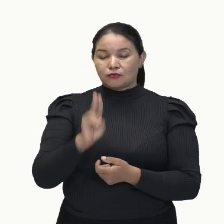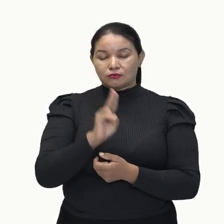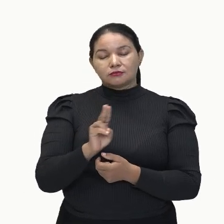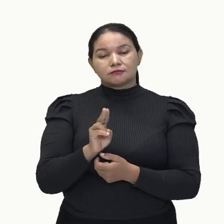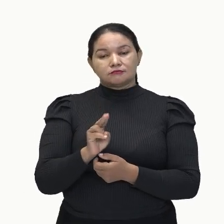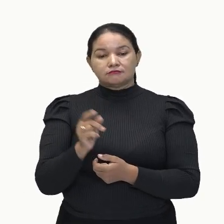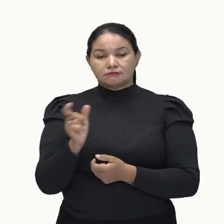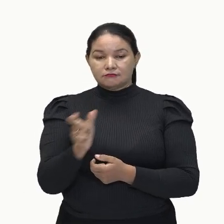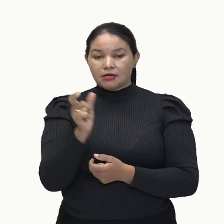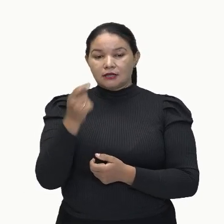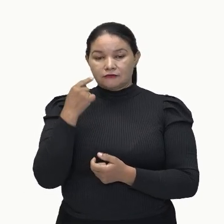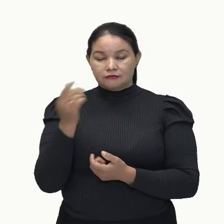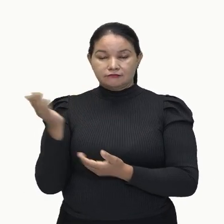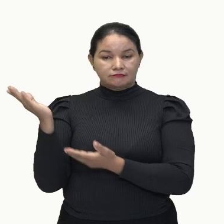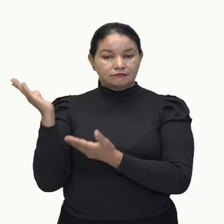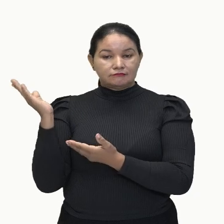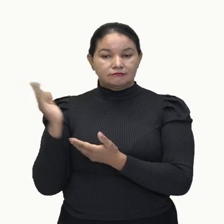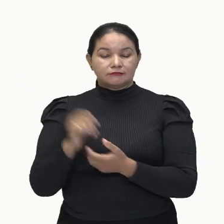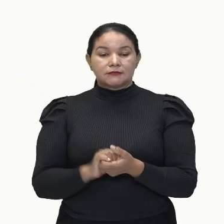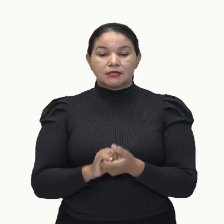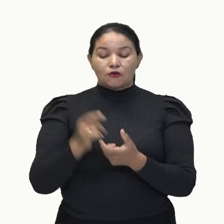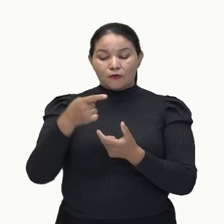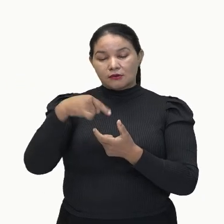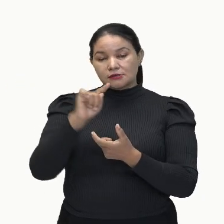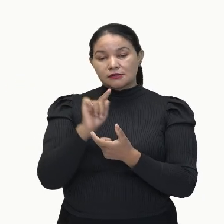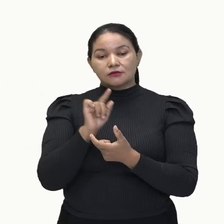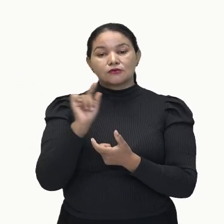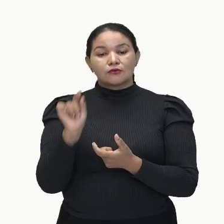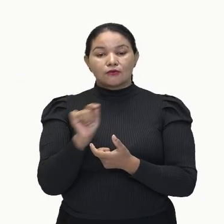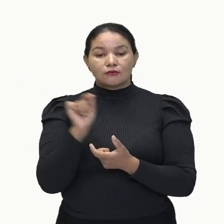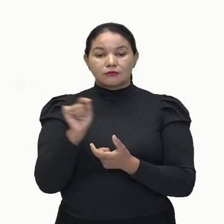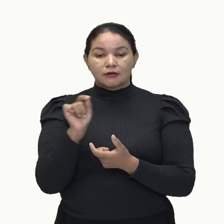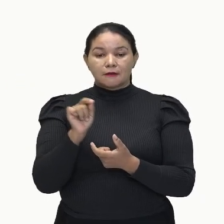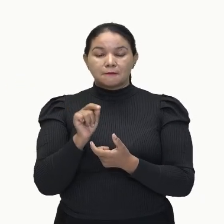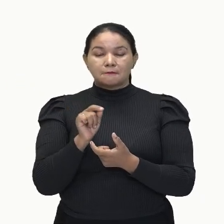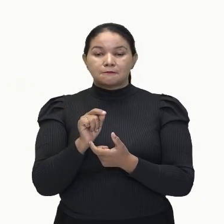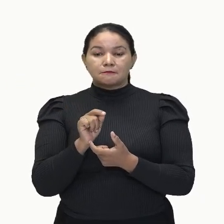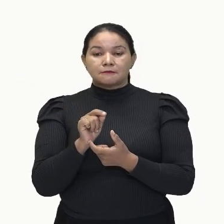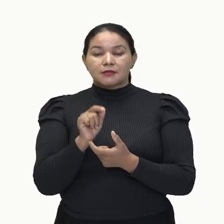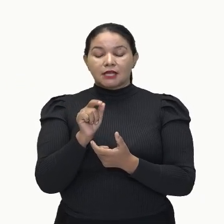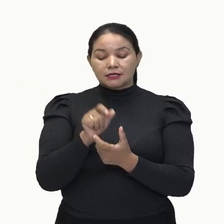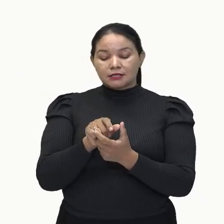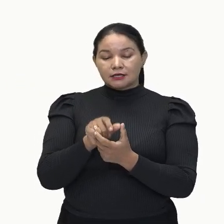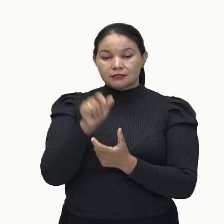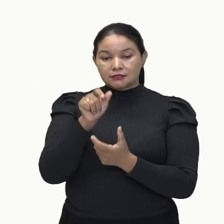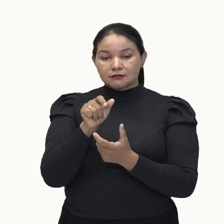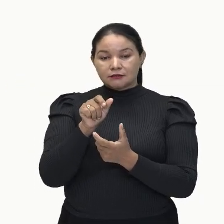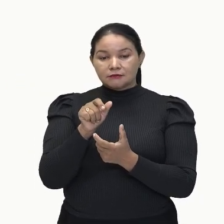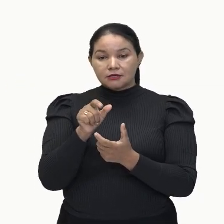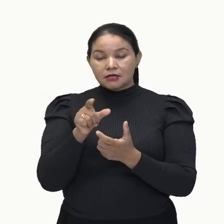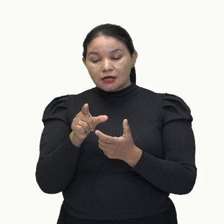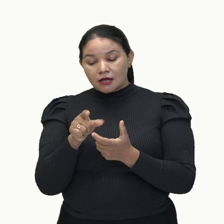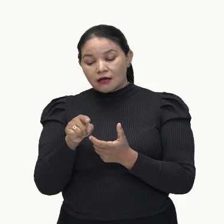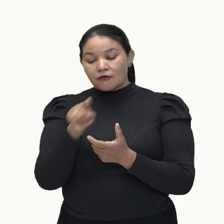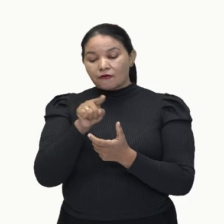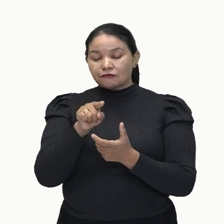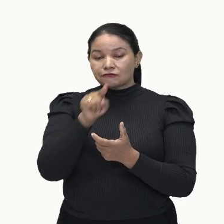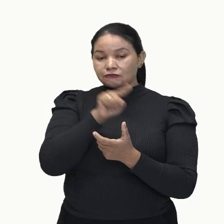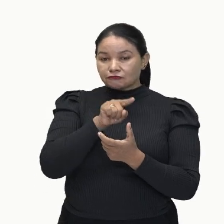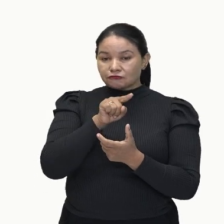sobre as drolas o assento dela recai sobre a sílaba que é anterior a